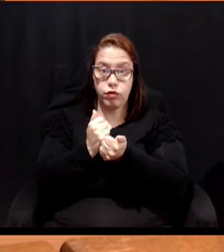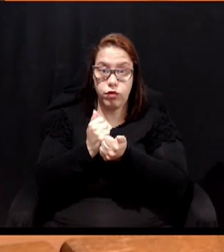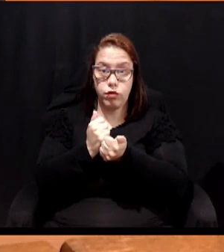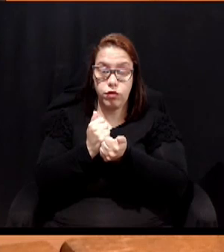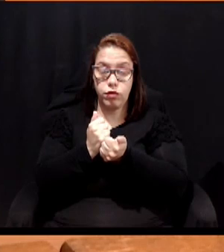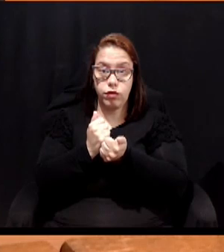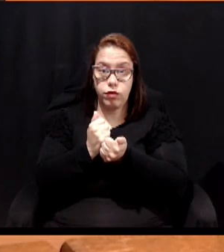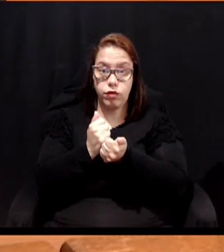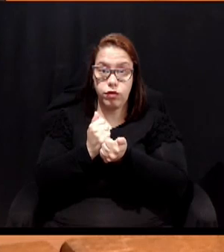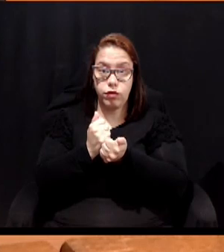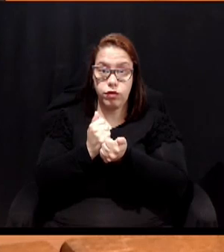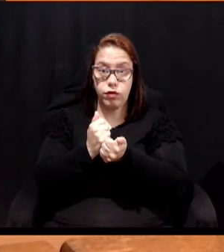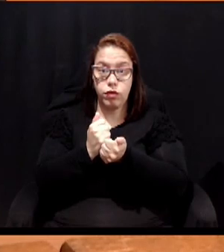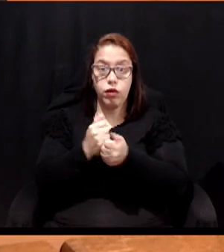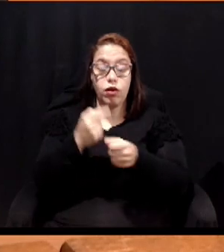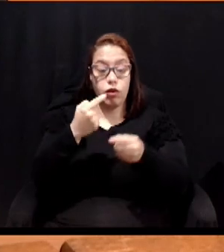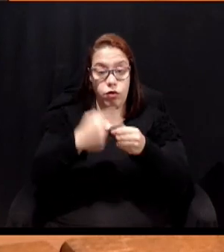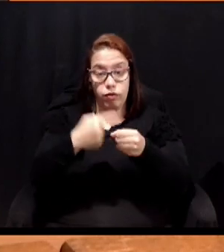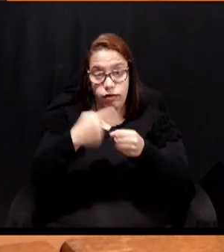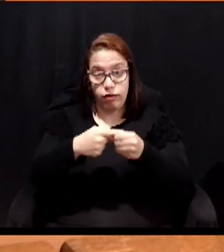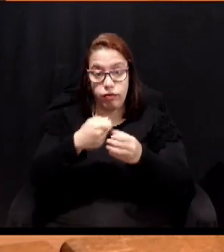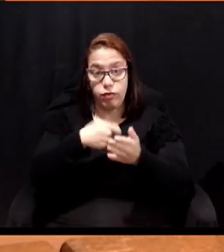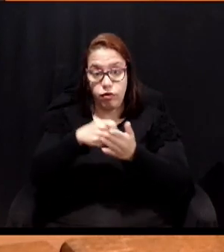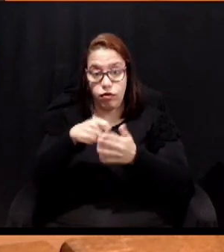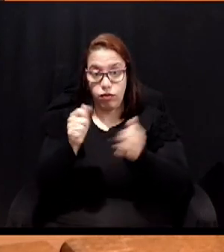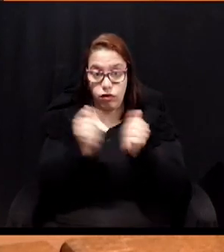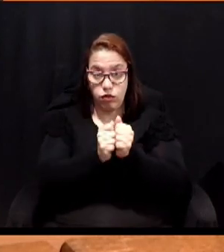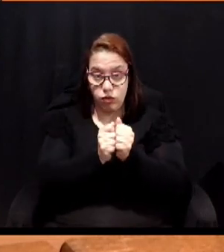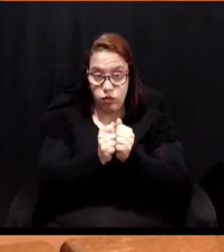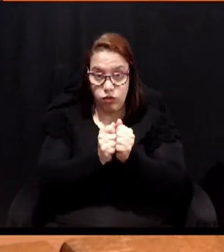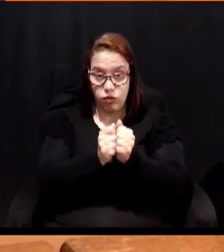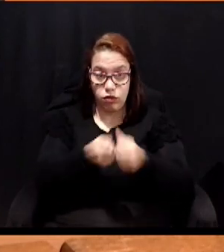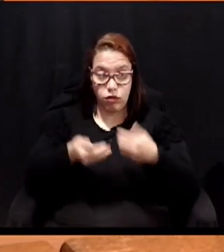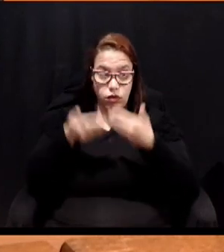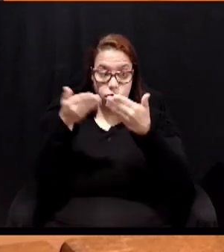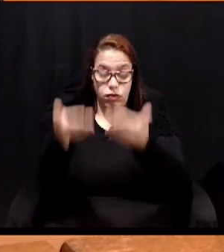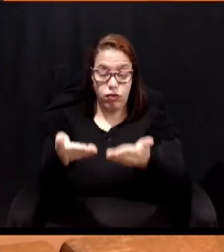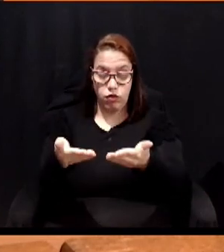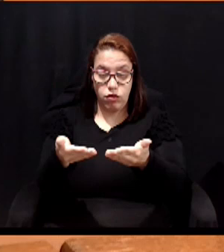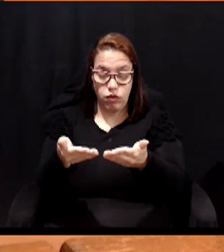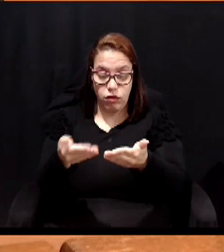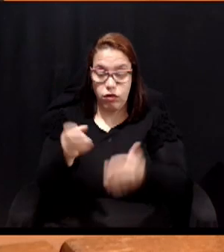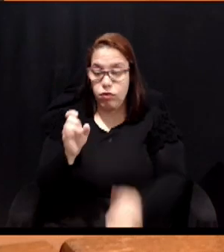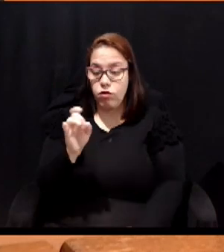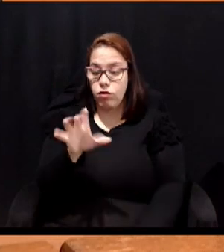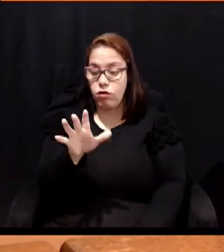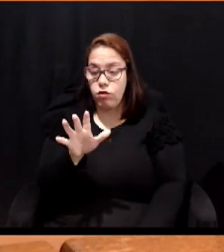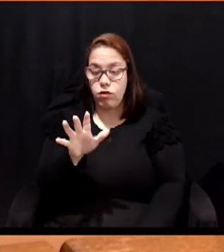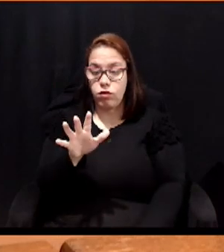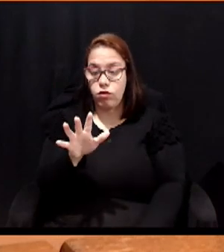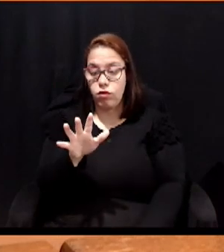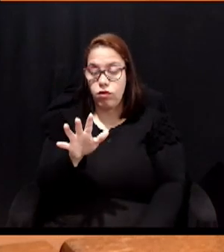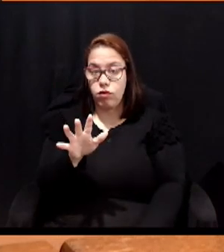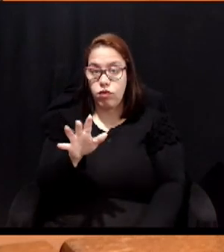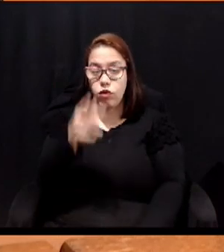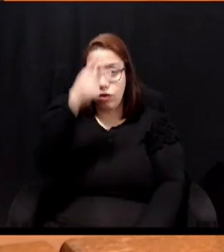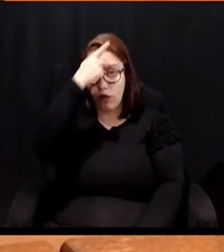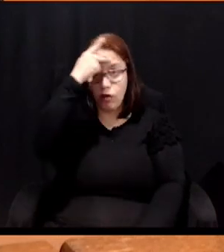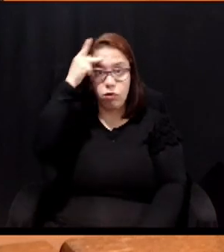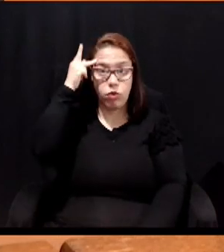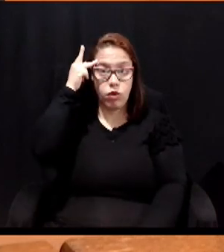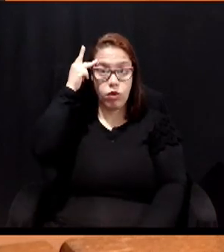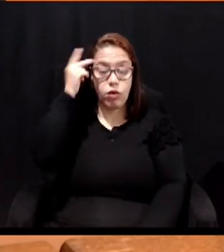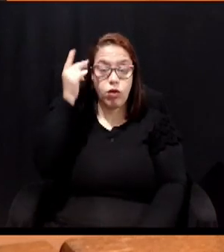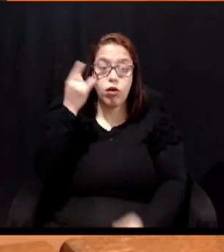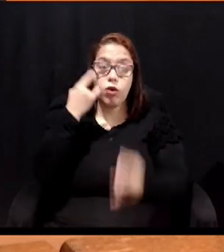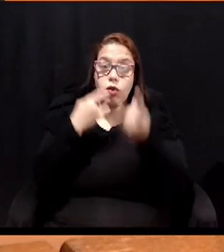esse convênio assinado com eles, em que nós levamos não somente a pessoa que vai interesse em comprar,